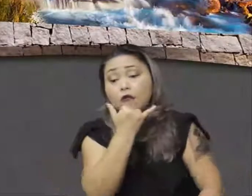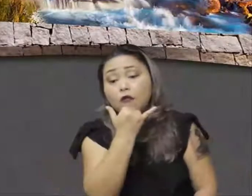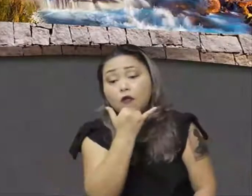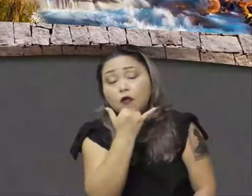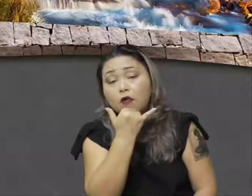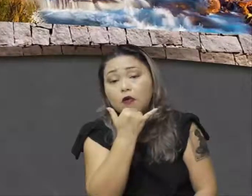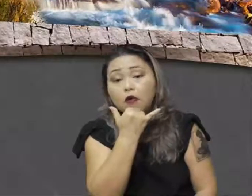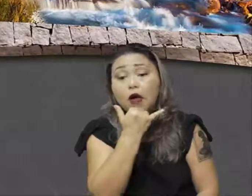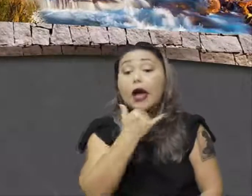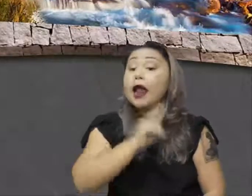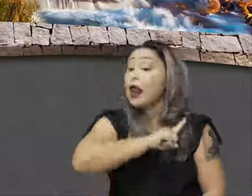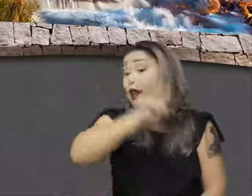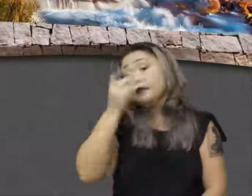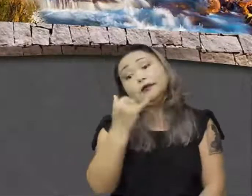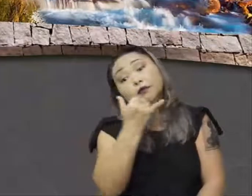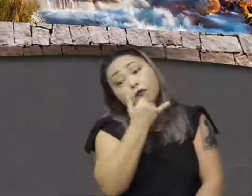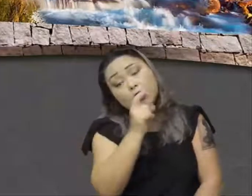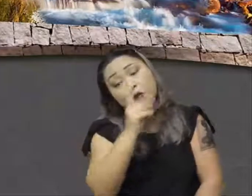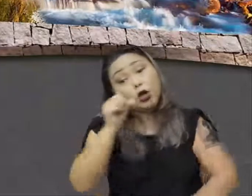da Inglaterra.